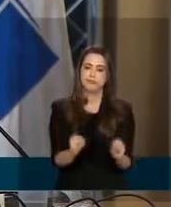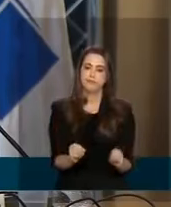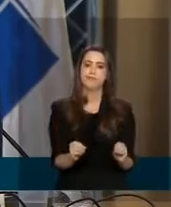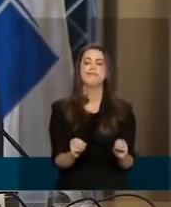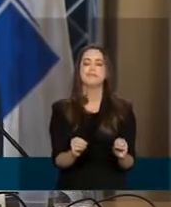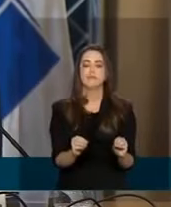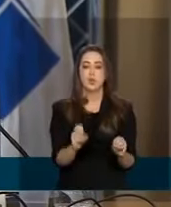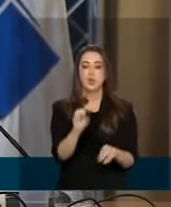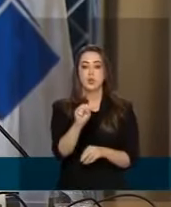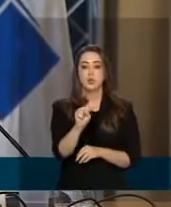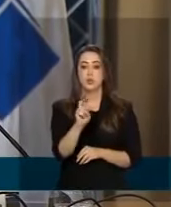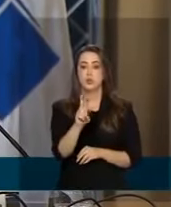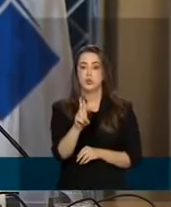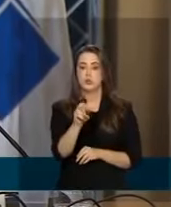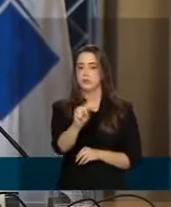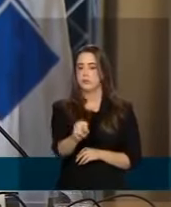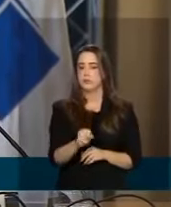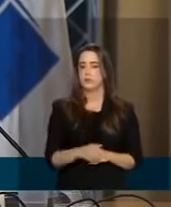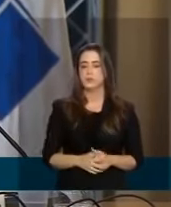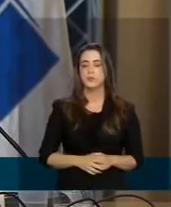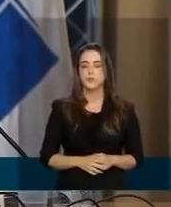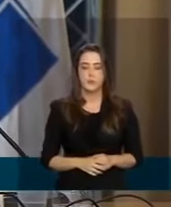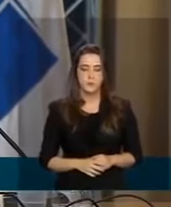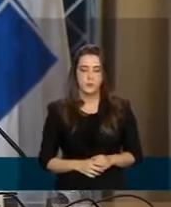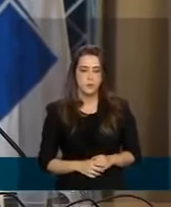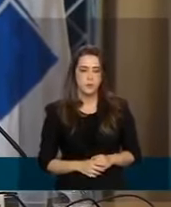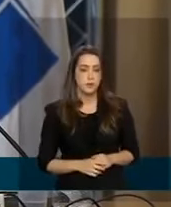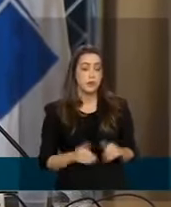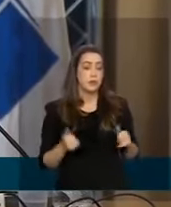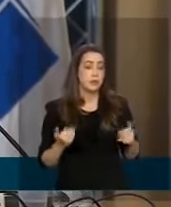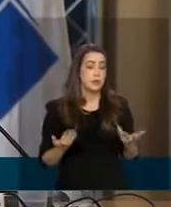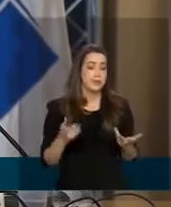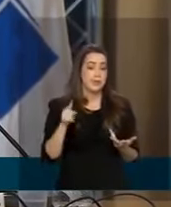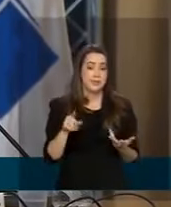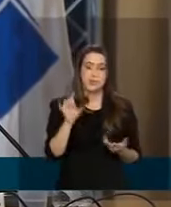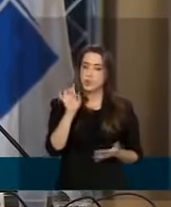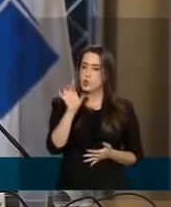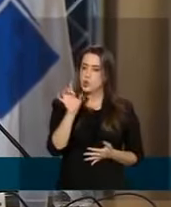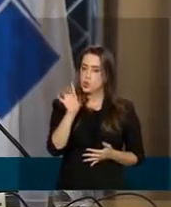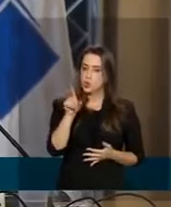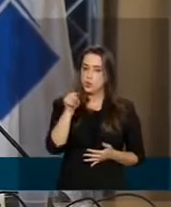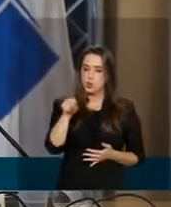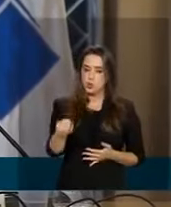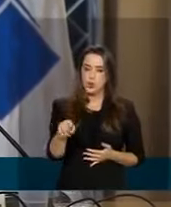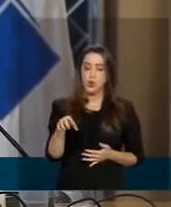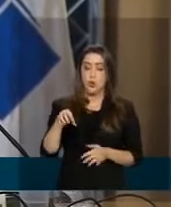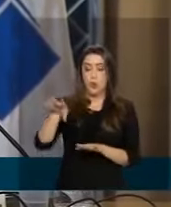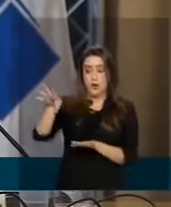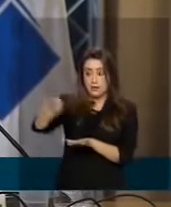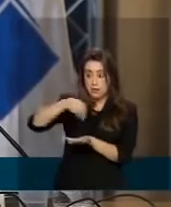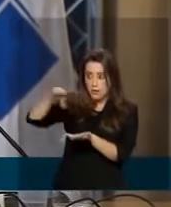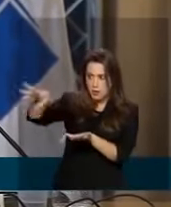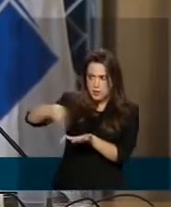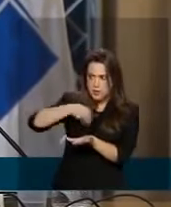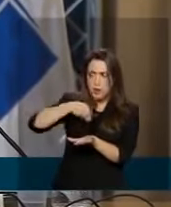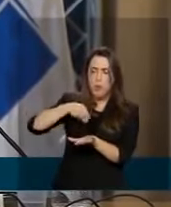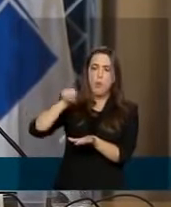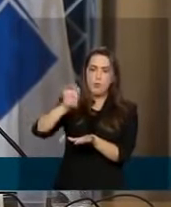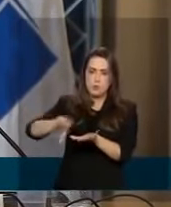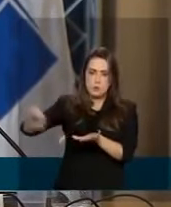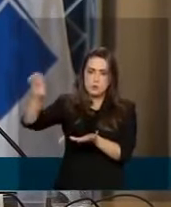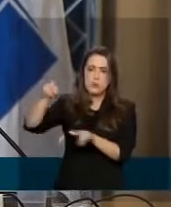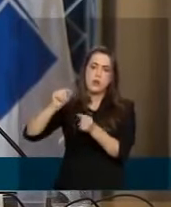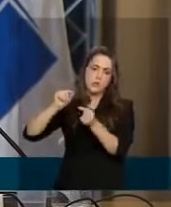devidamente notificados nos sistemas oficiais do Ministério da Saúde. É somente com essa parceria e